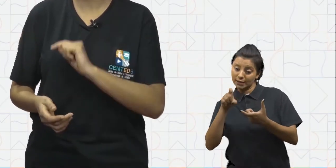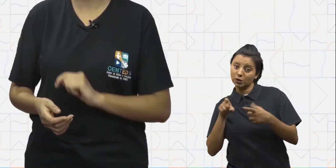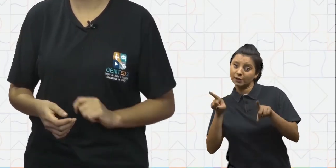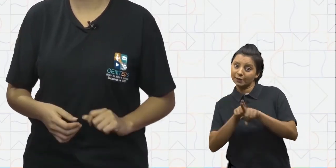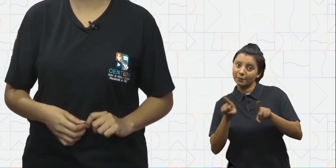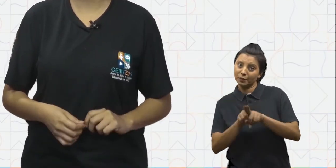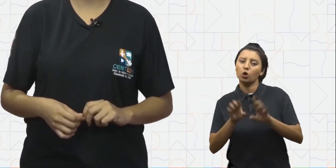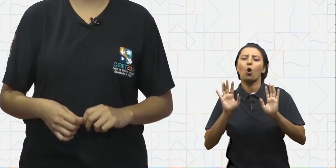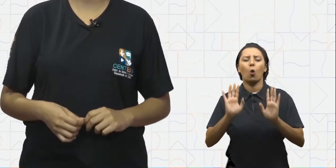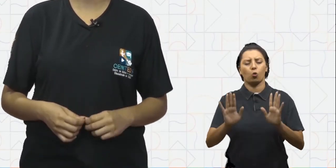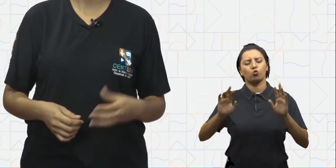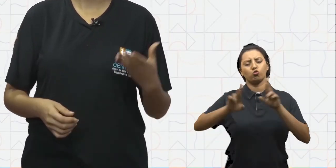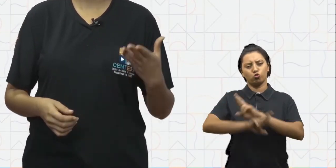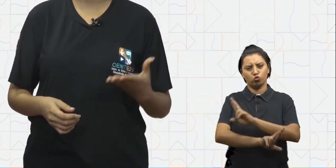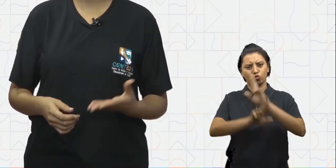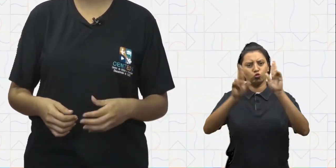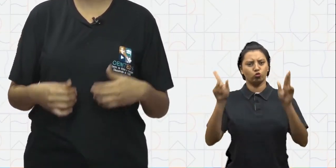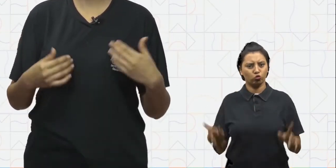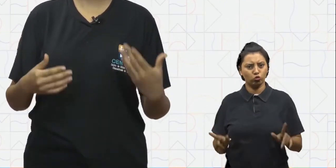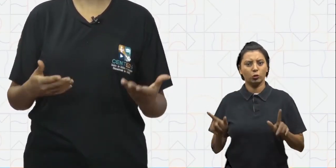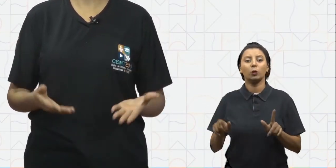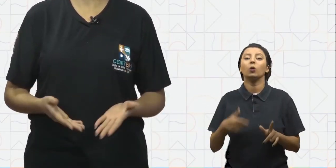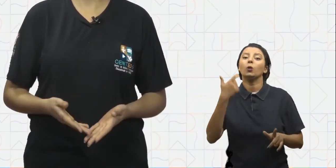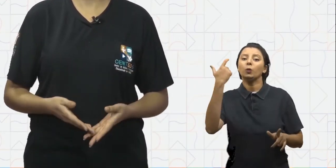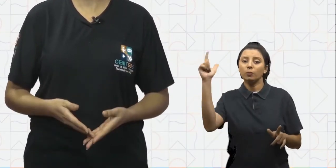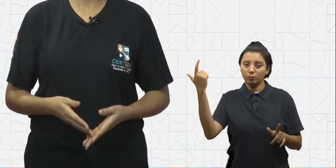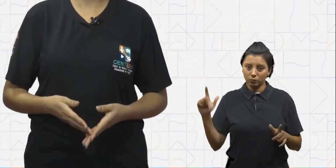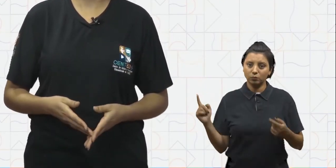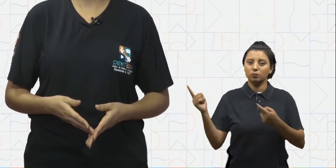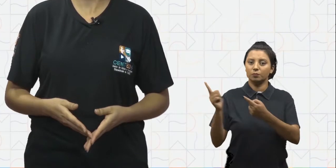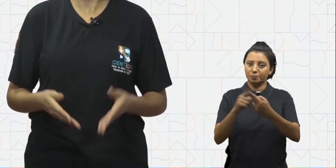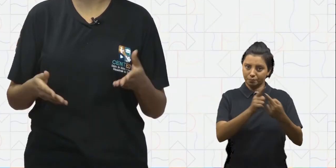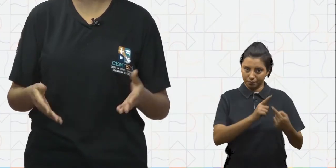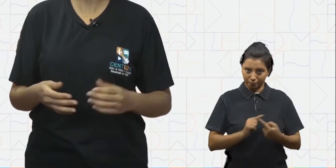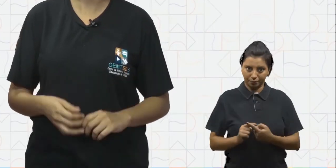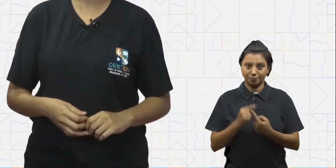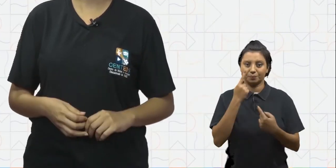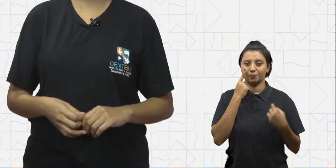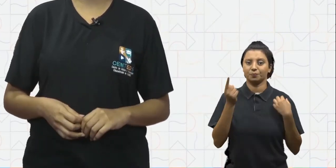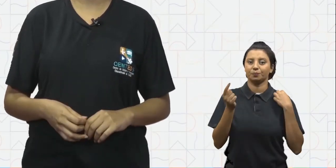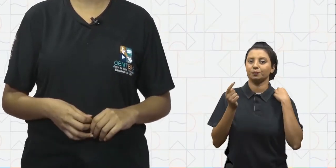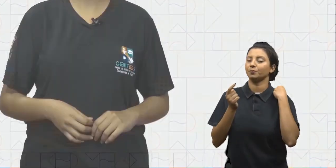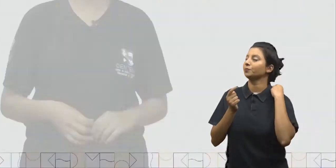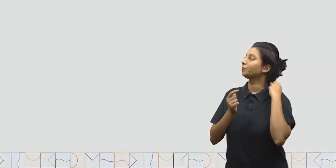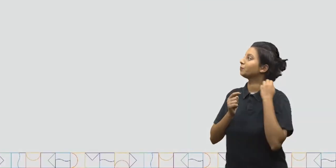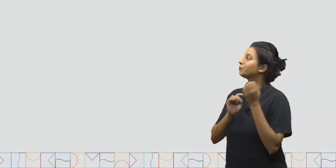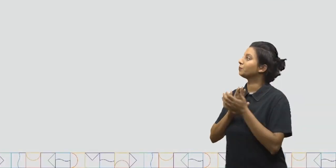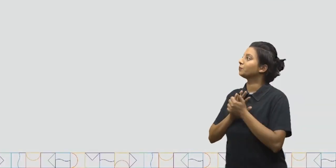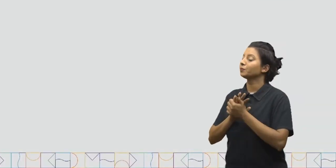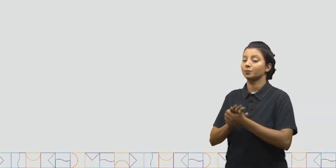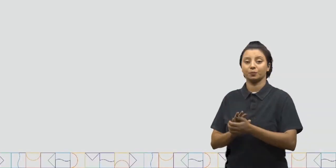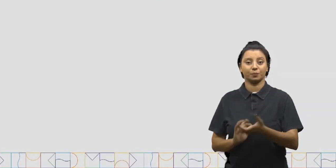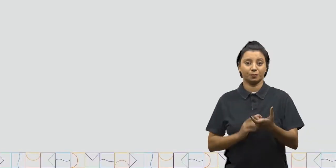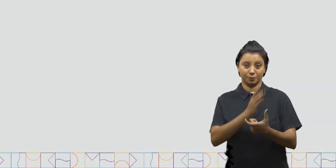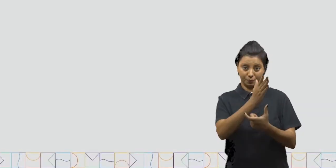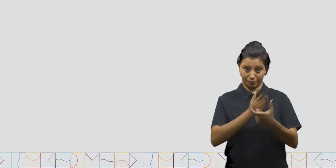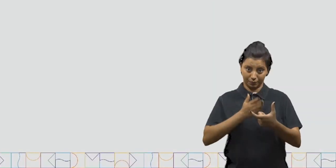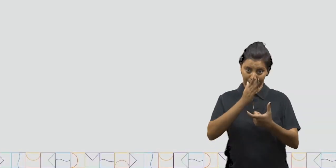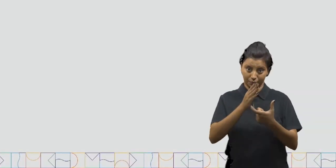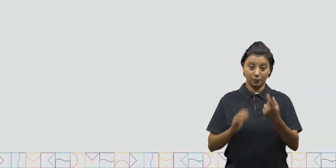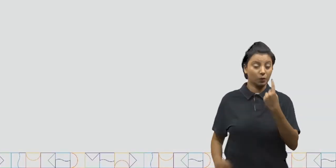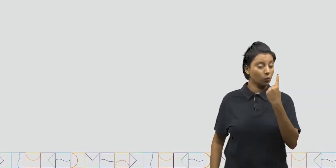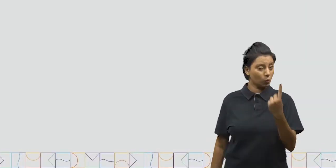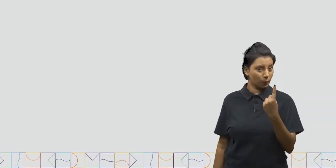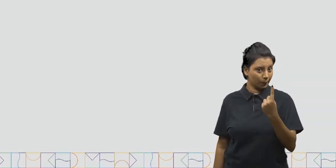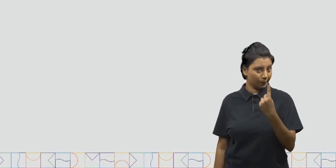Hoje será diferente. Falarei das outras classificações tônicas. Acompanhe comigo. Quando uma palavra possui